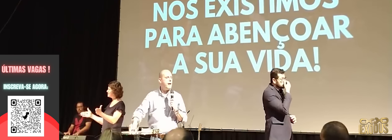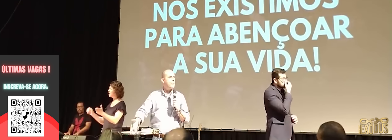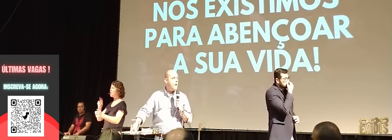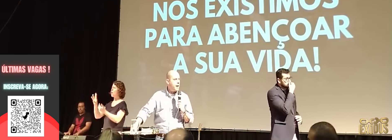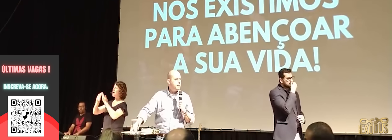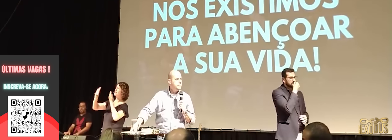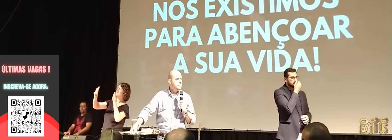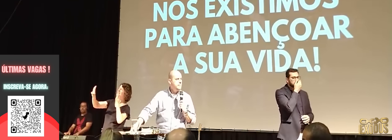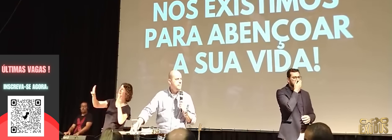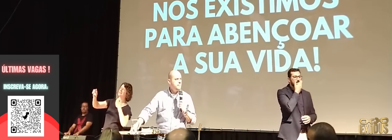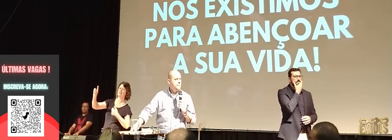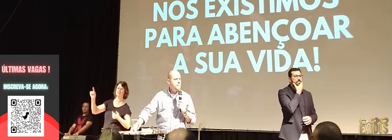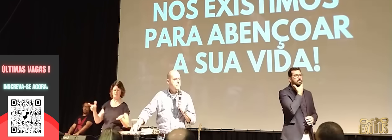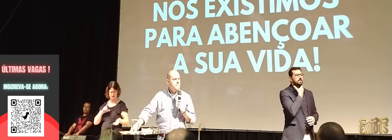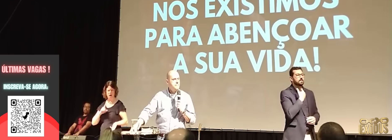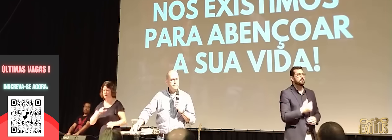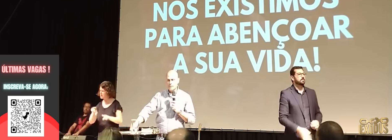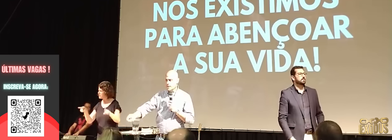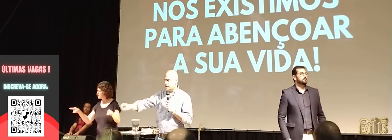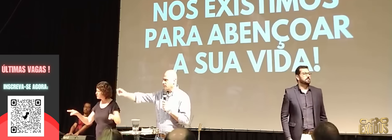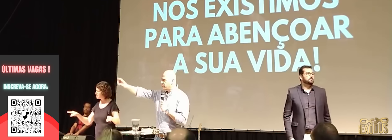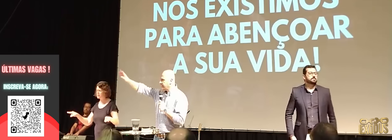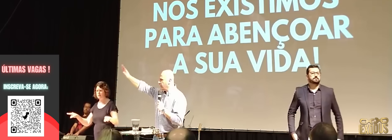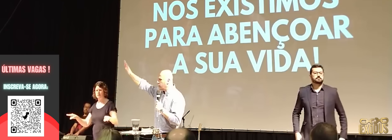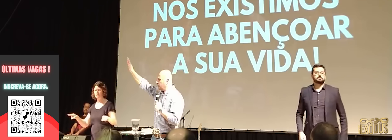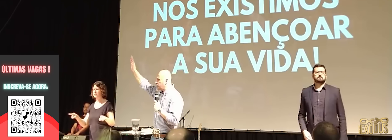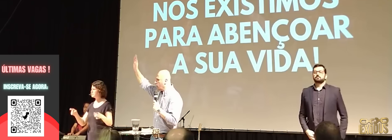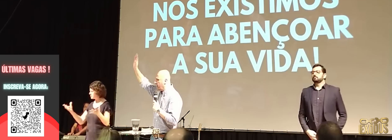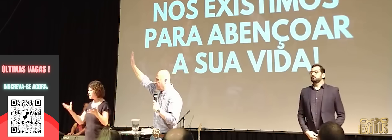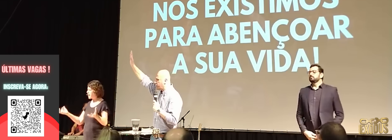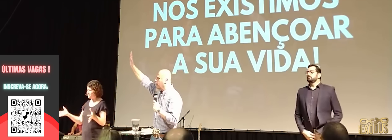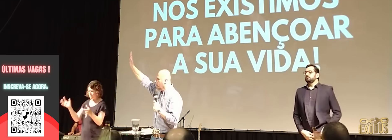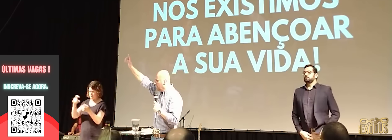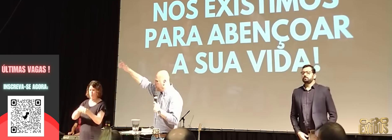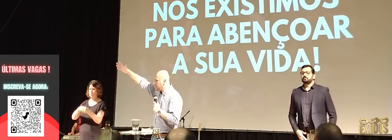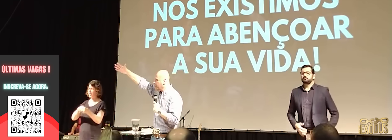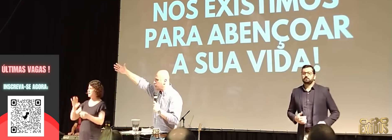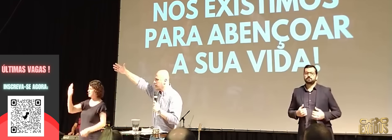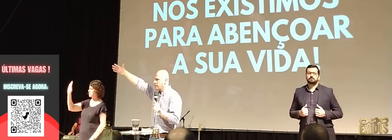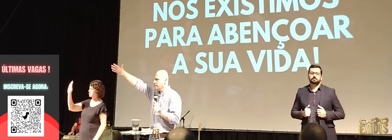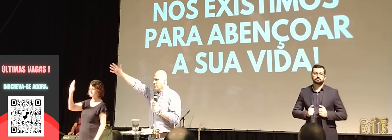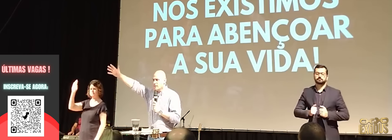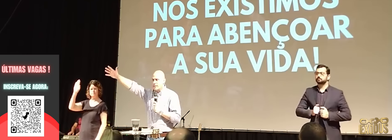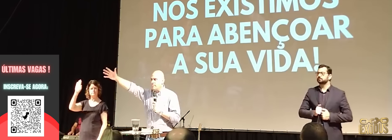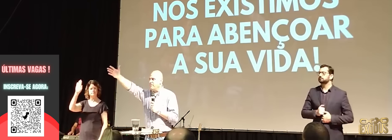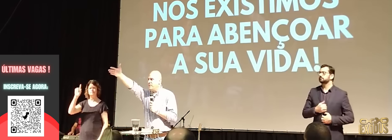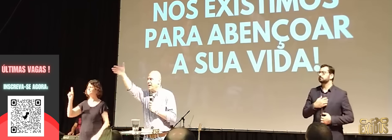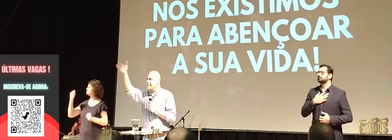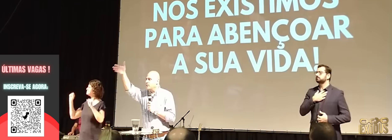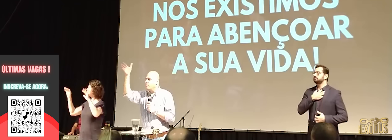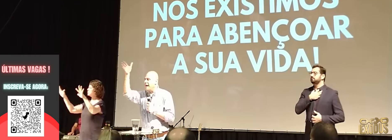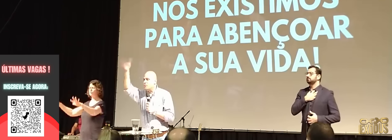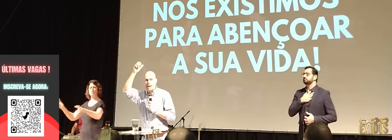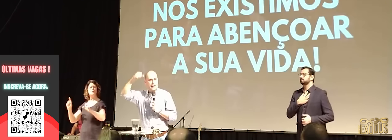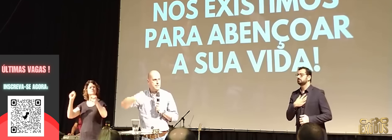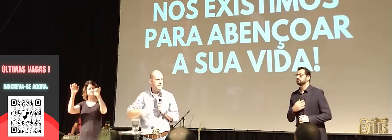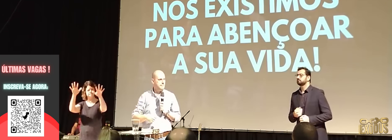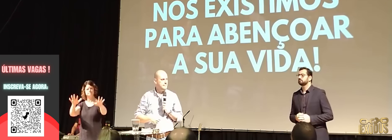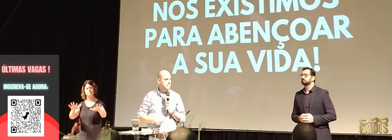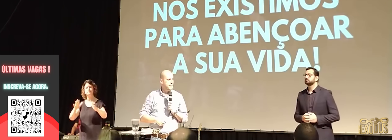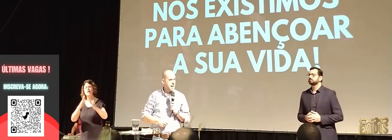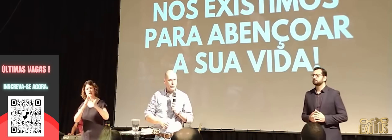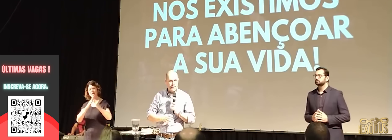pro senhor agora amém se você tá voltando agora levante sua mão Deus abençoe seja bem-vindo a casa do pai é